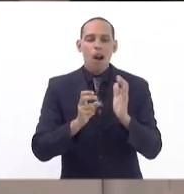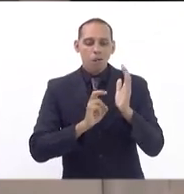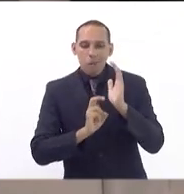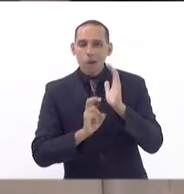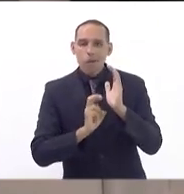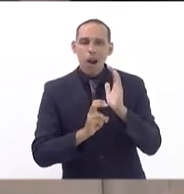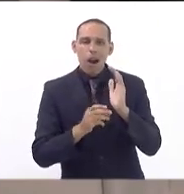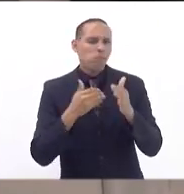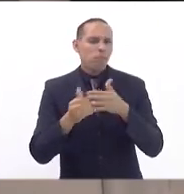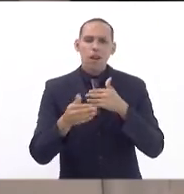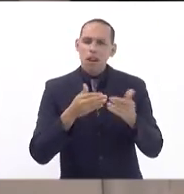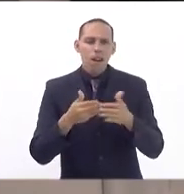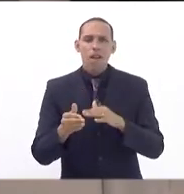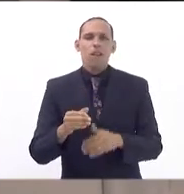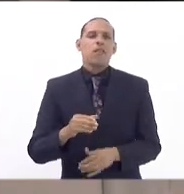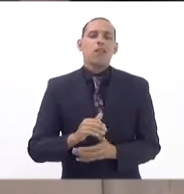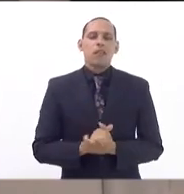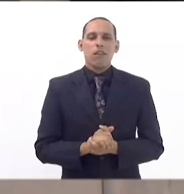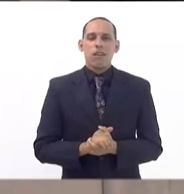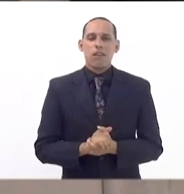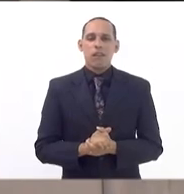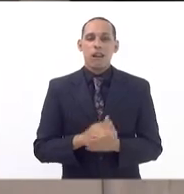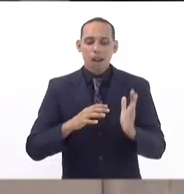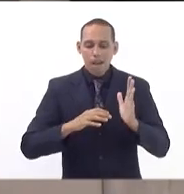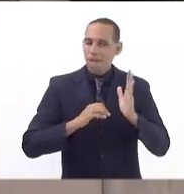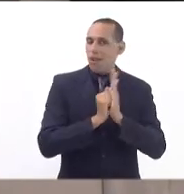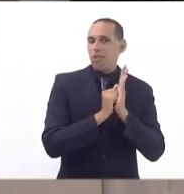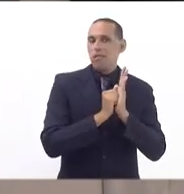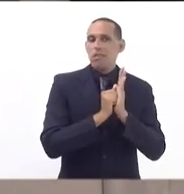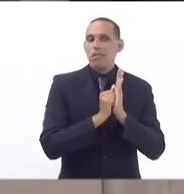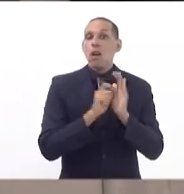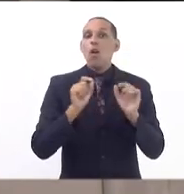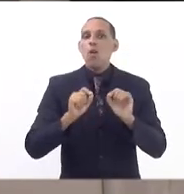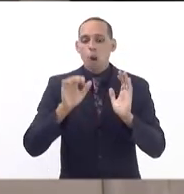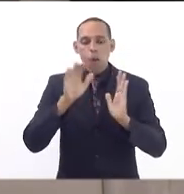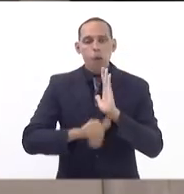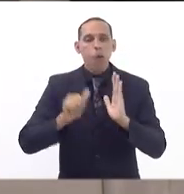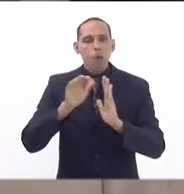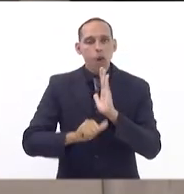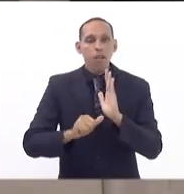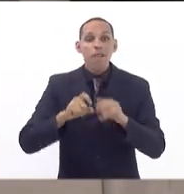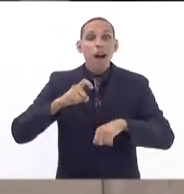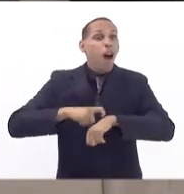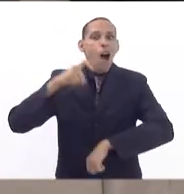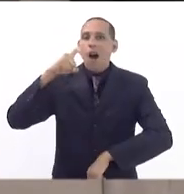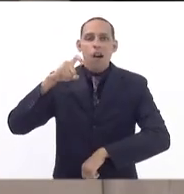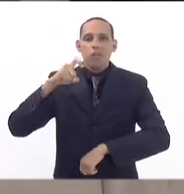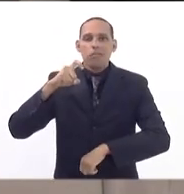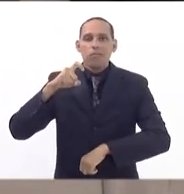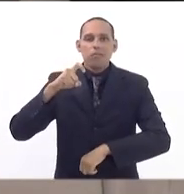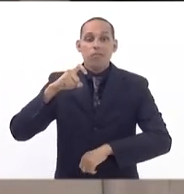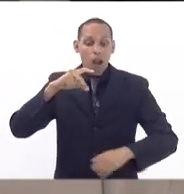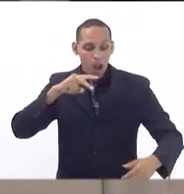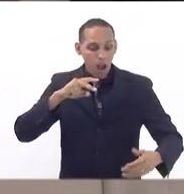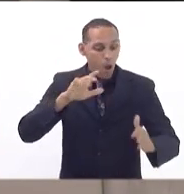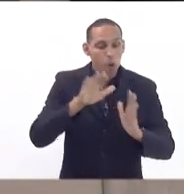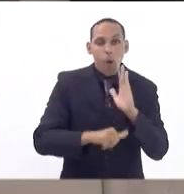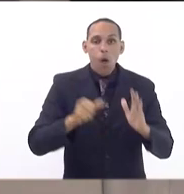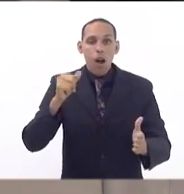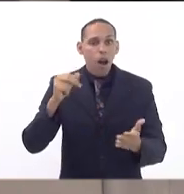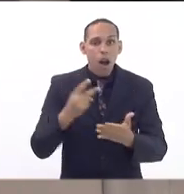mo qualquer concessionária registry.exe furto esse roubo em momento imediato quando ele acontece